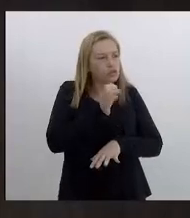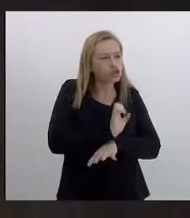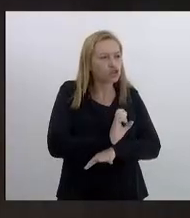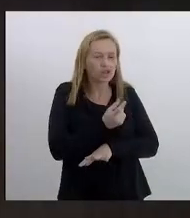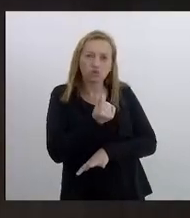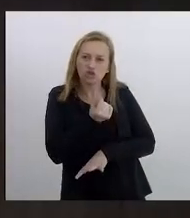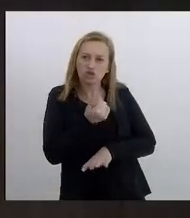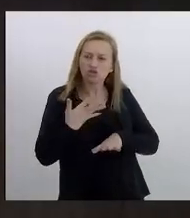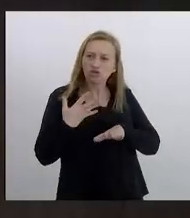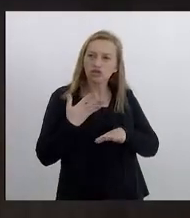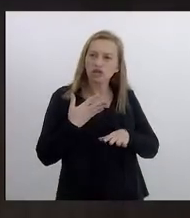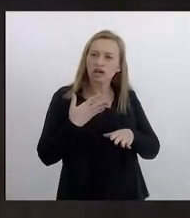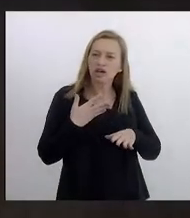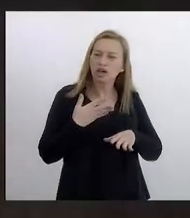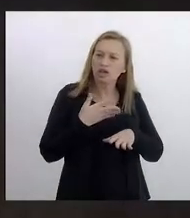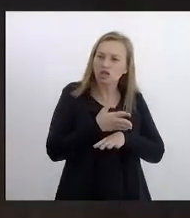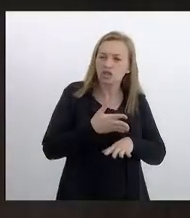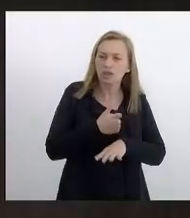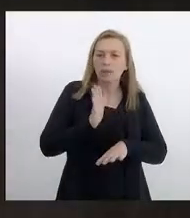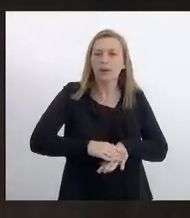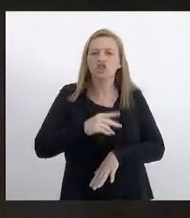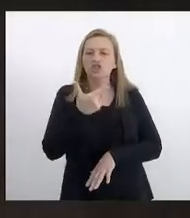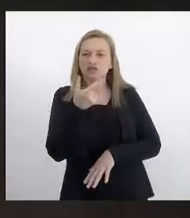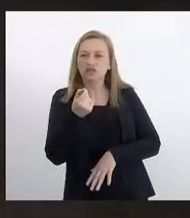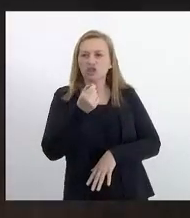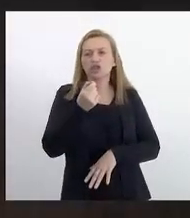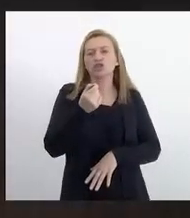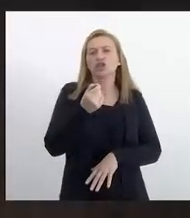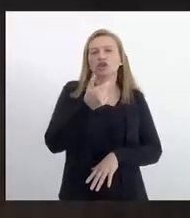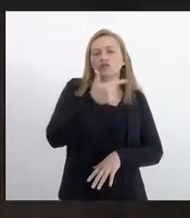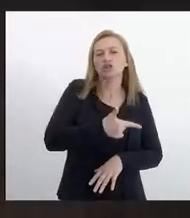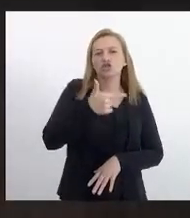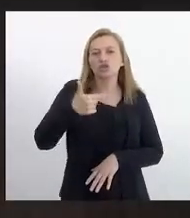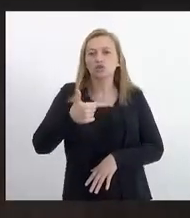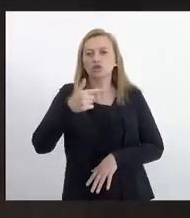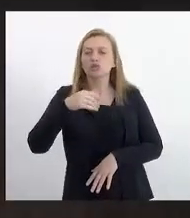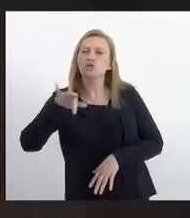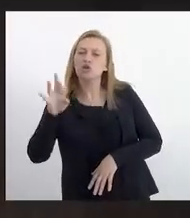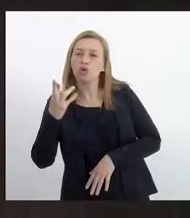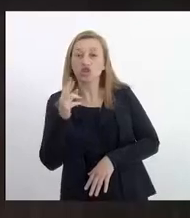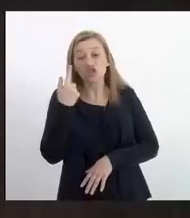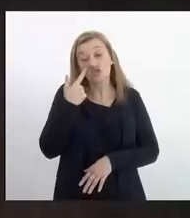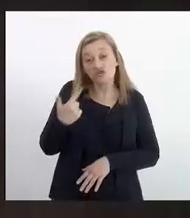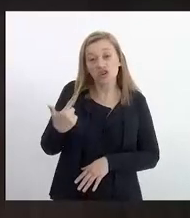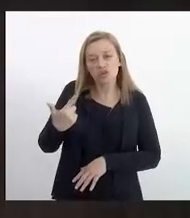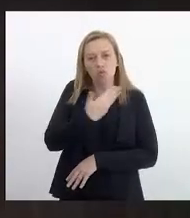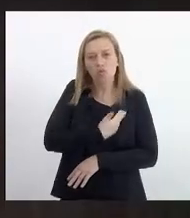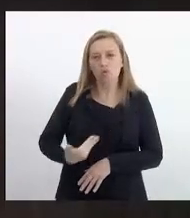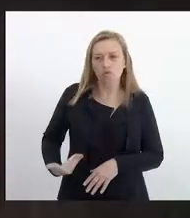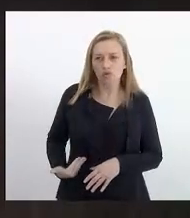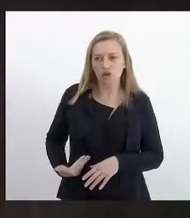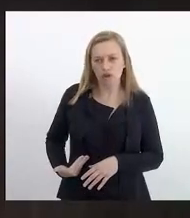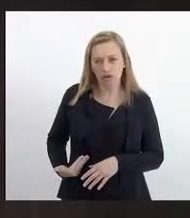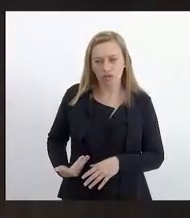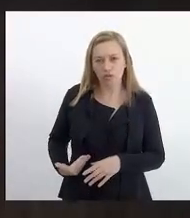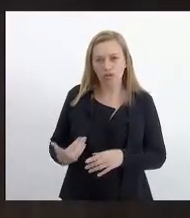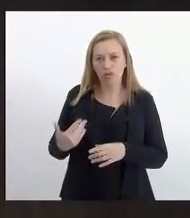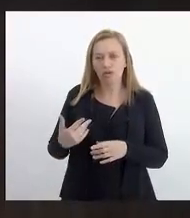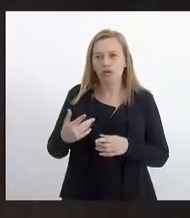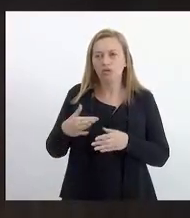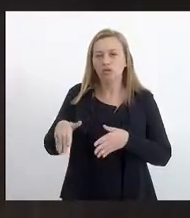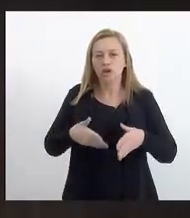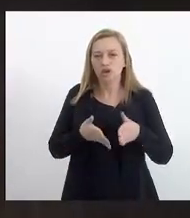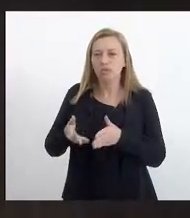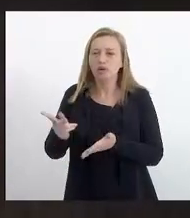chegando, mais de 22 bilhões, e a gente vê o governo na contramão de reconhecer que